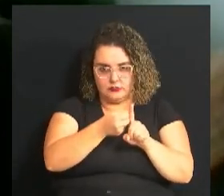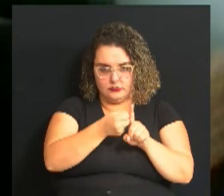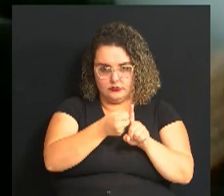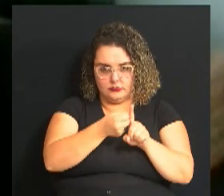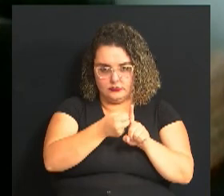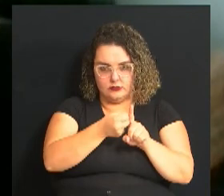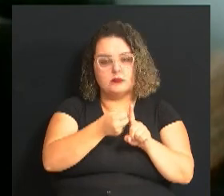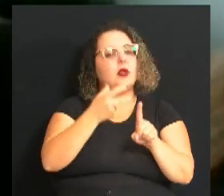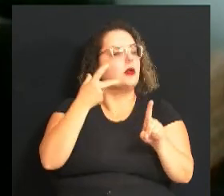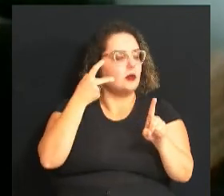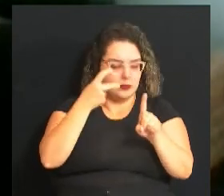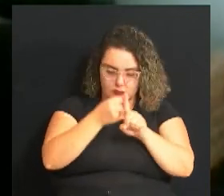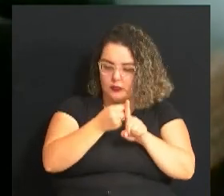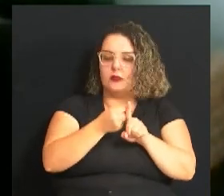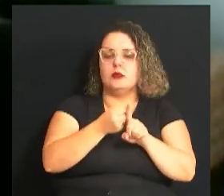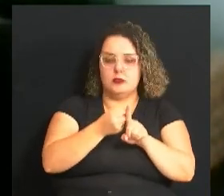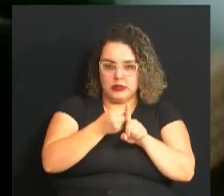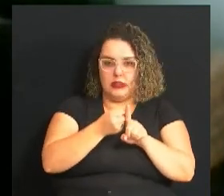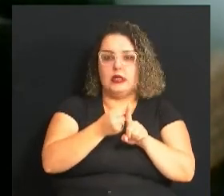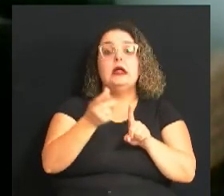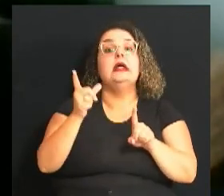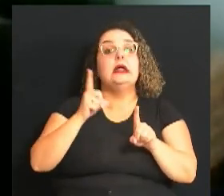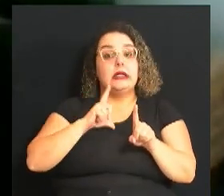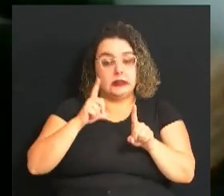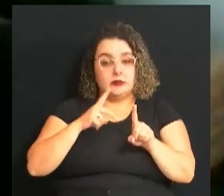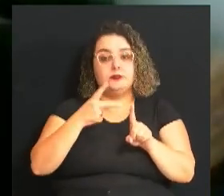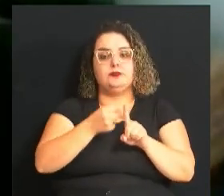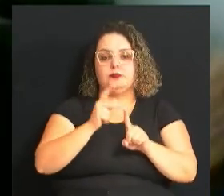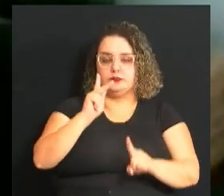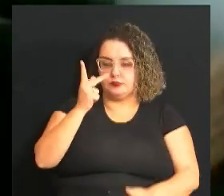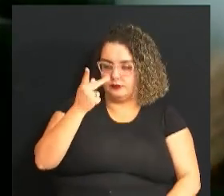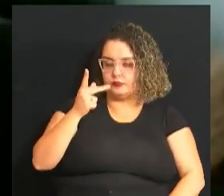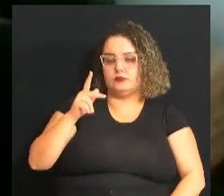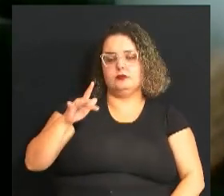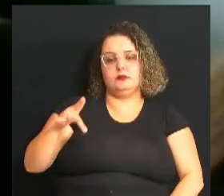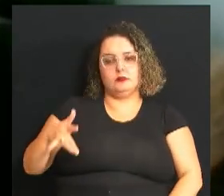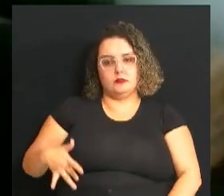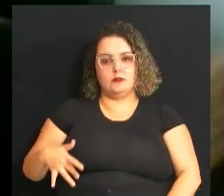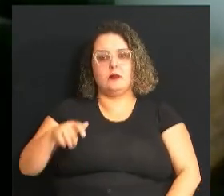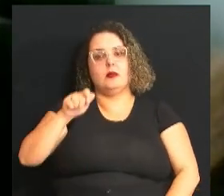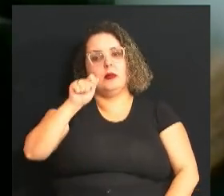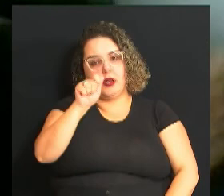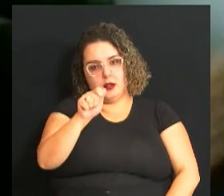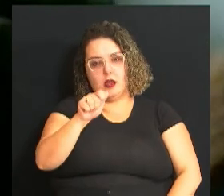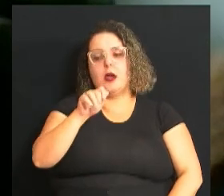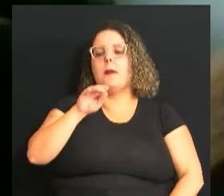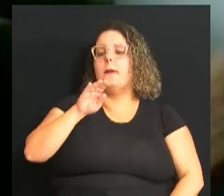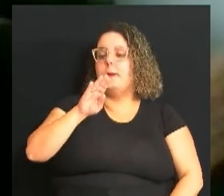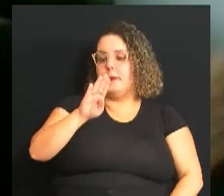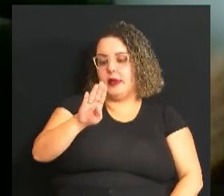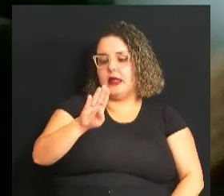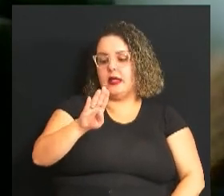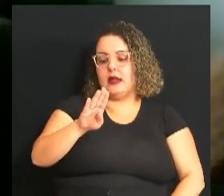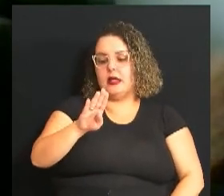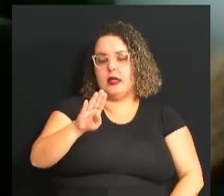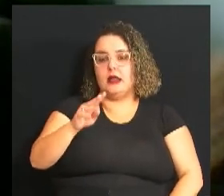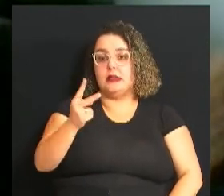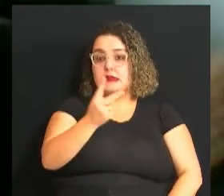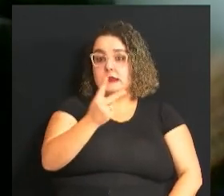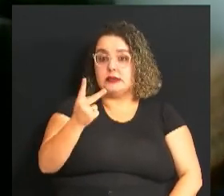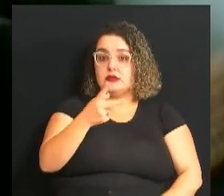Tome a vacina. Nós temos a vacina para hepatite A, nós temos a vacina para hepatite B. Essas 2 vacinas